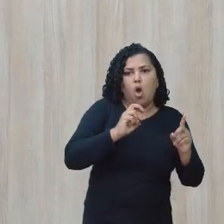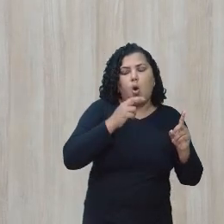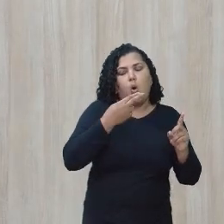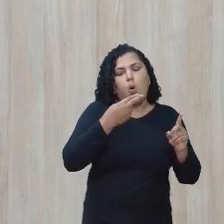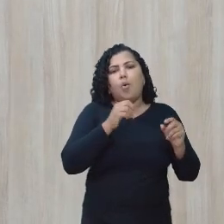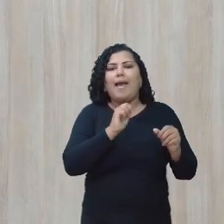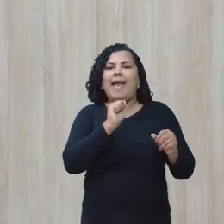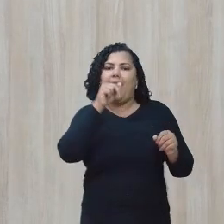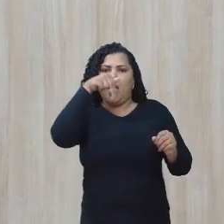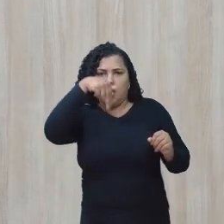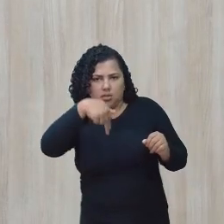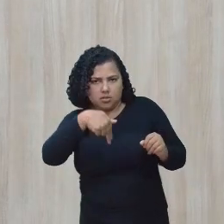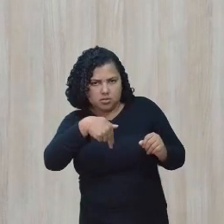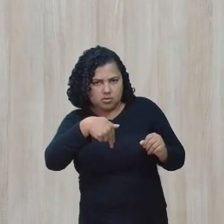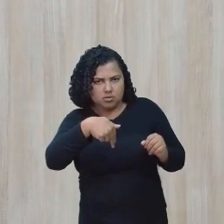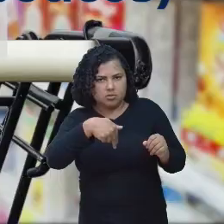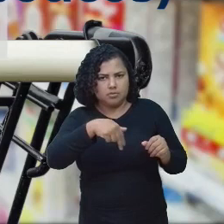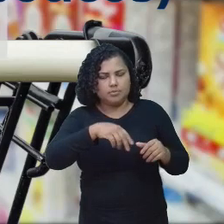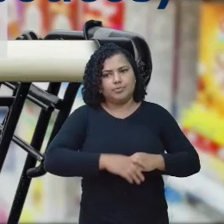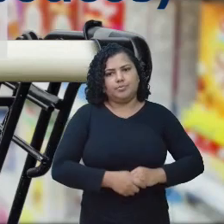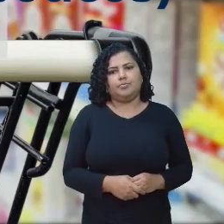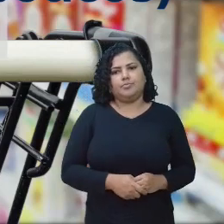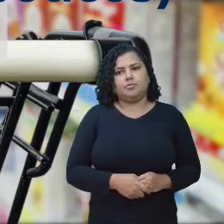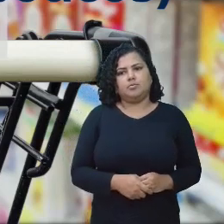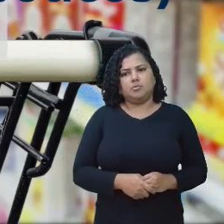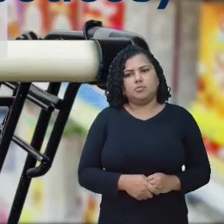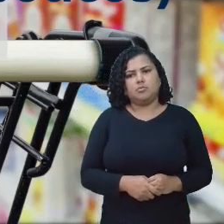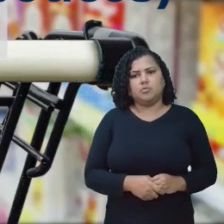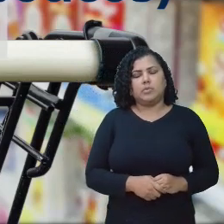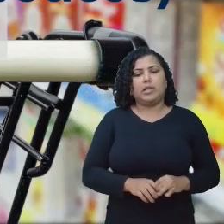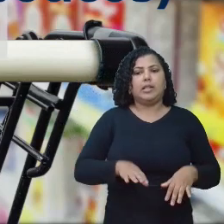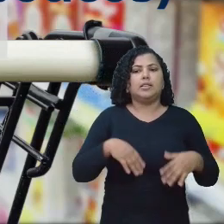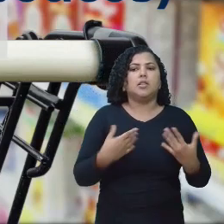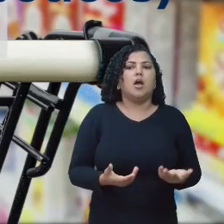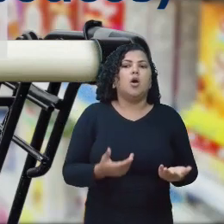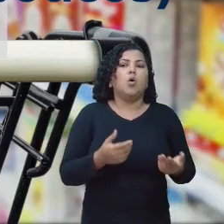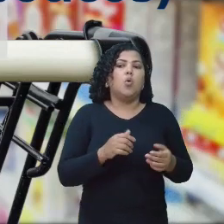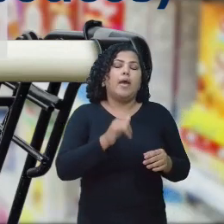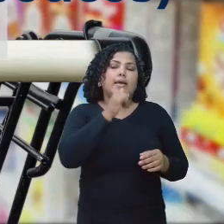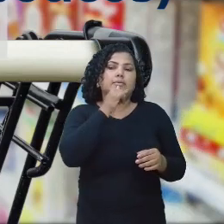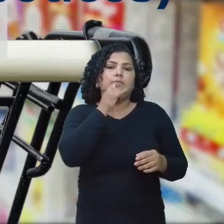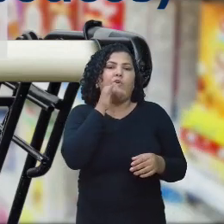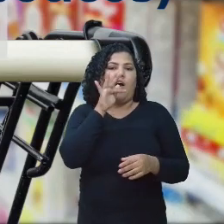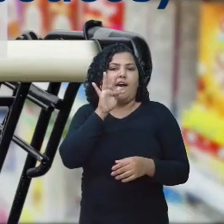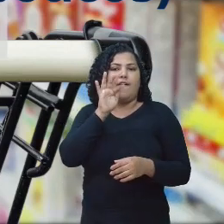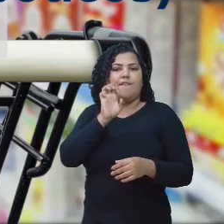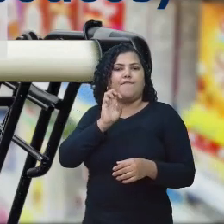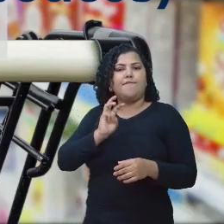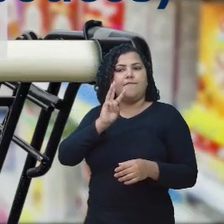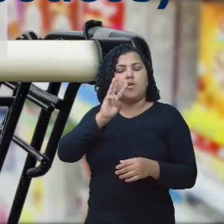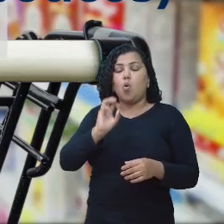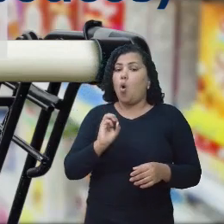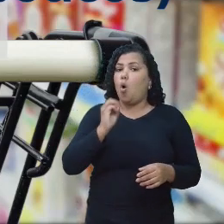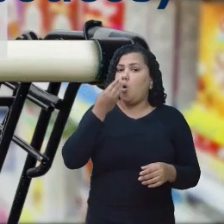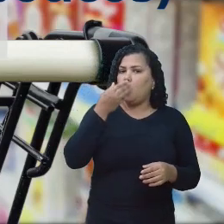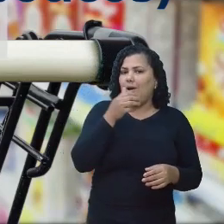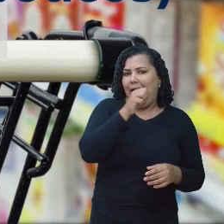formas. Usamos também a palavra few, ou a few. Essa palavra few